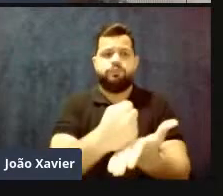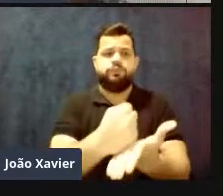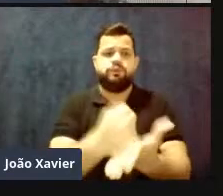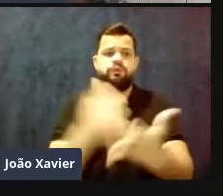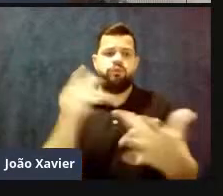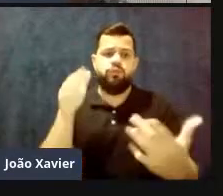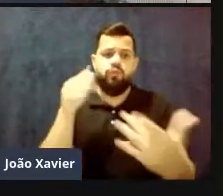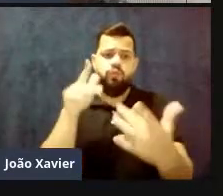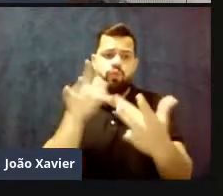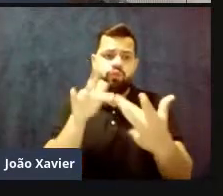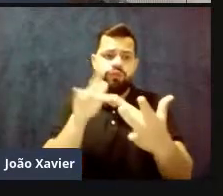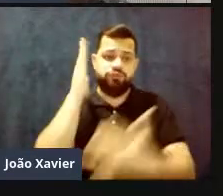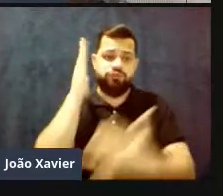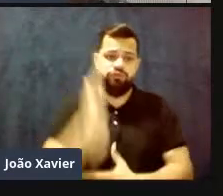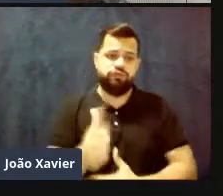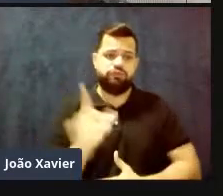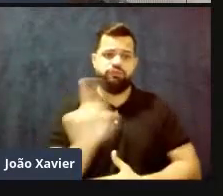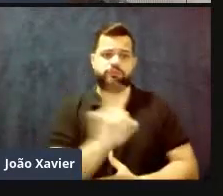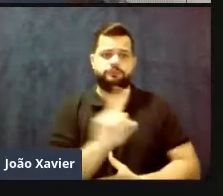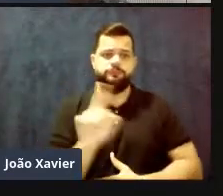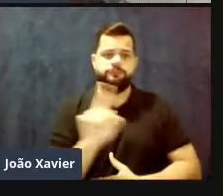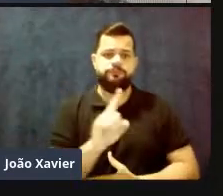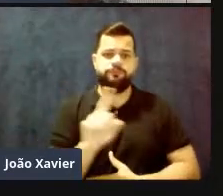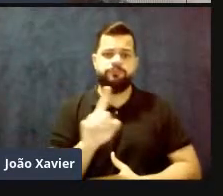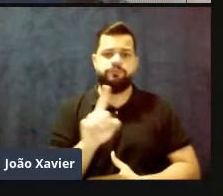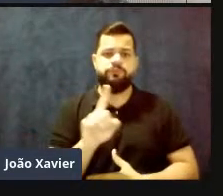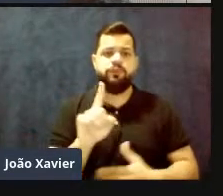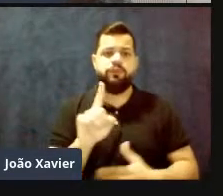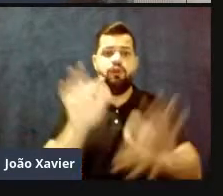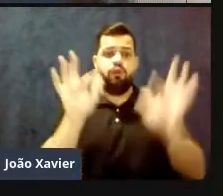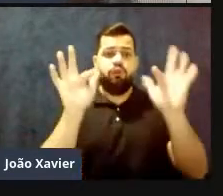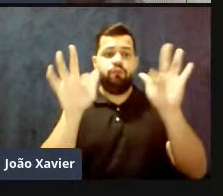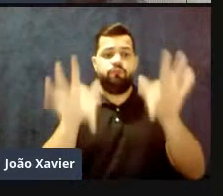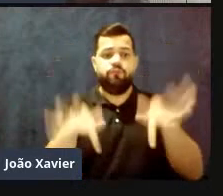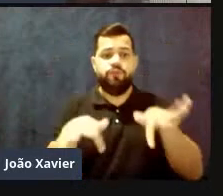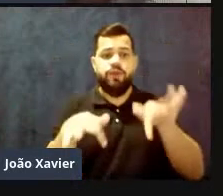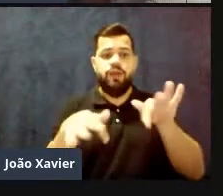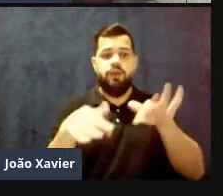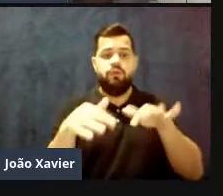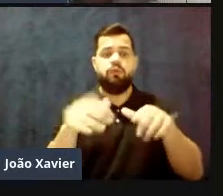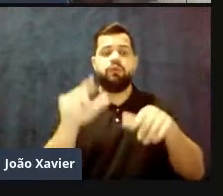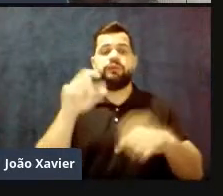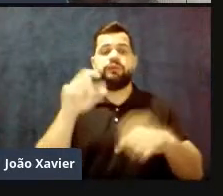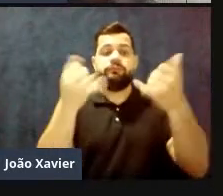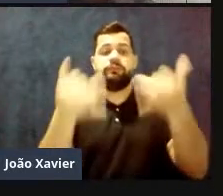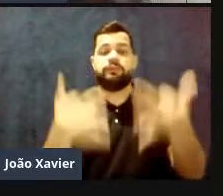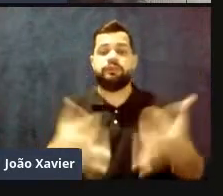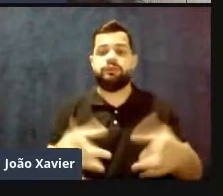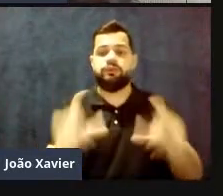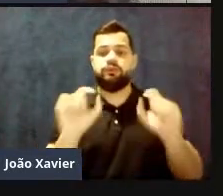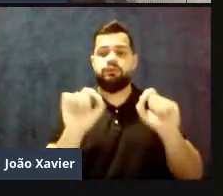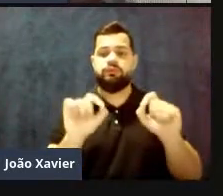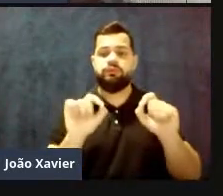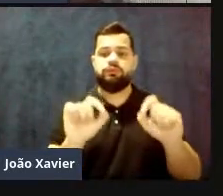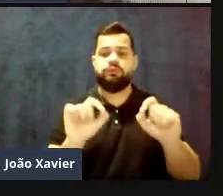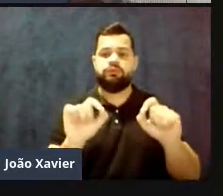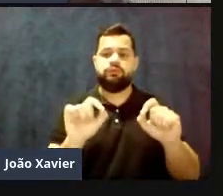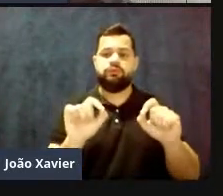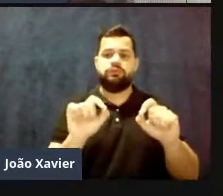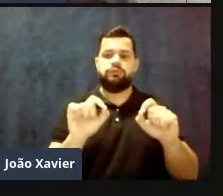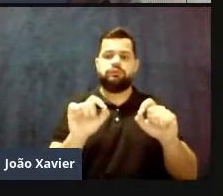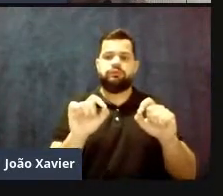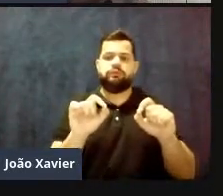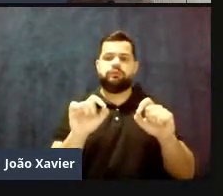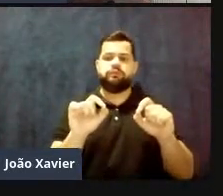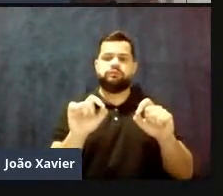vocês podem ver, no final da primeira página, ele coloca que, com relação ao risco nutricional do paciente com Covid, ele diz assim, abre